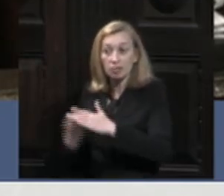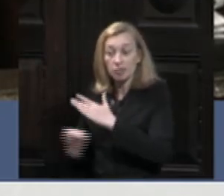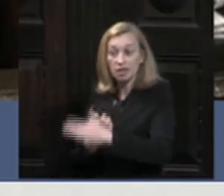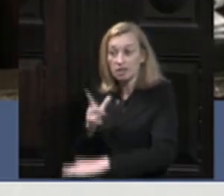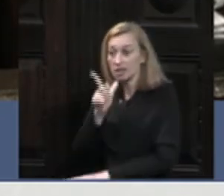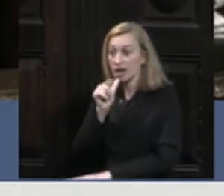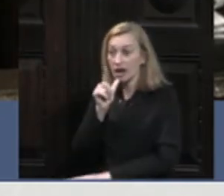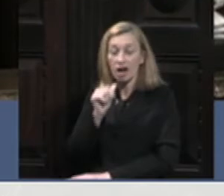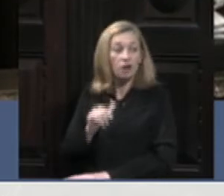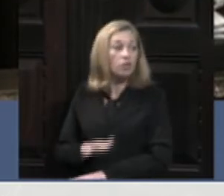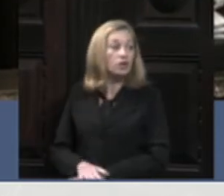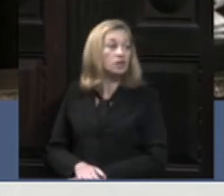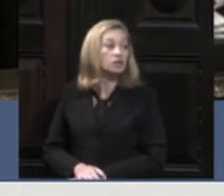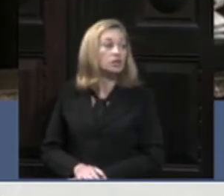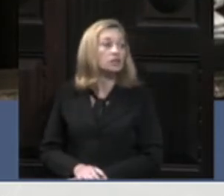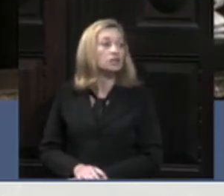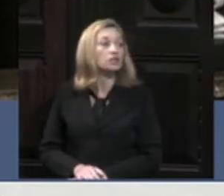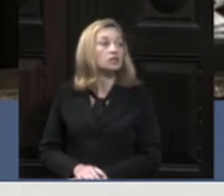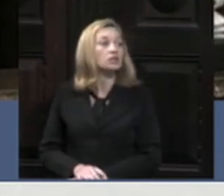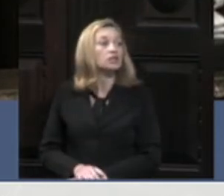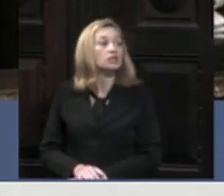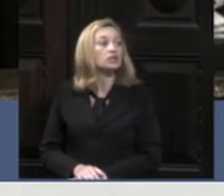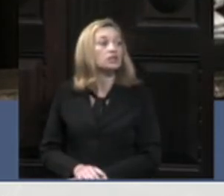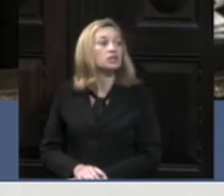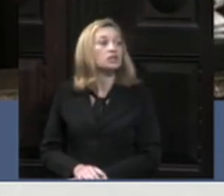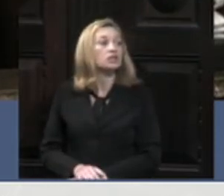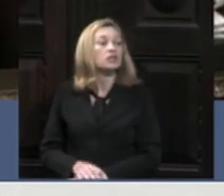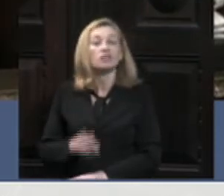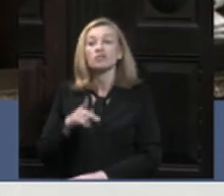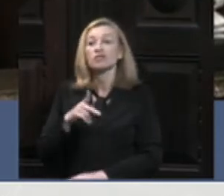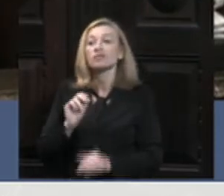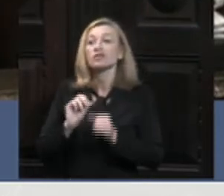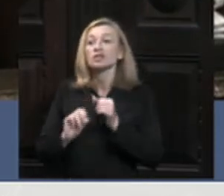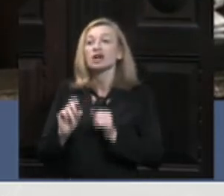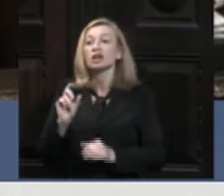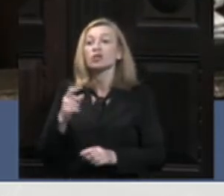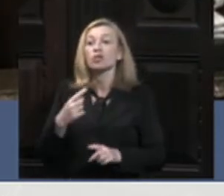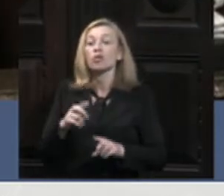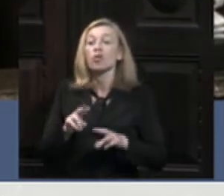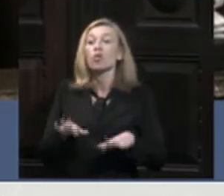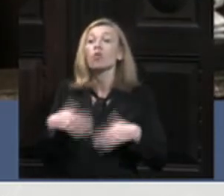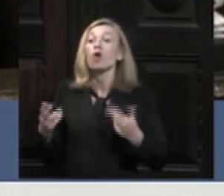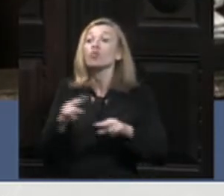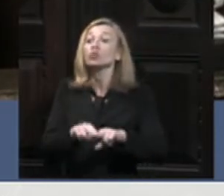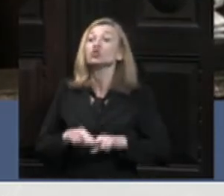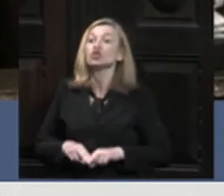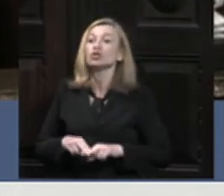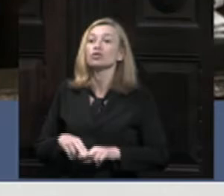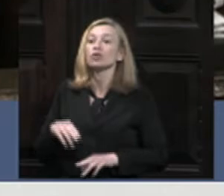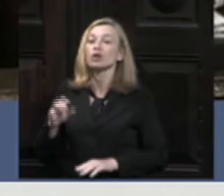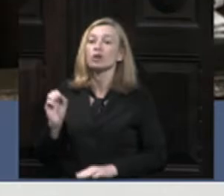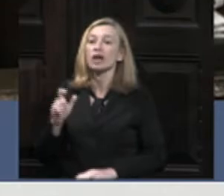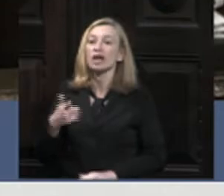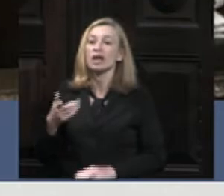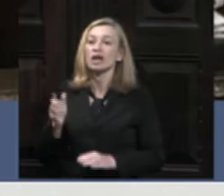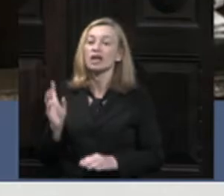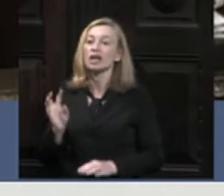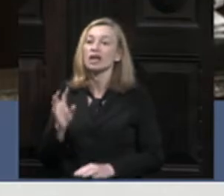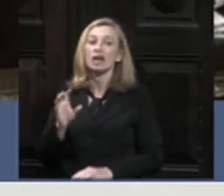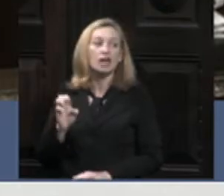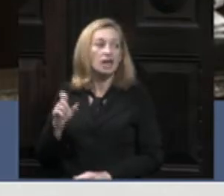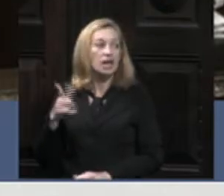o fizeram por questões eleitoreiras e não pela